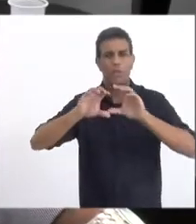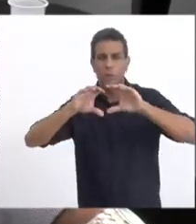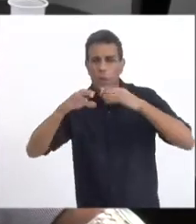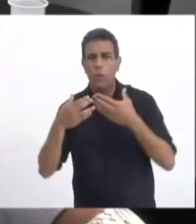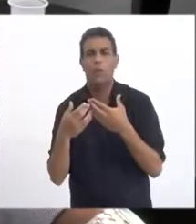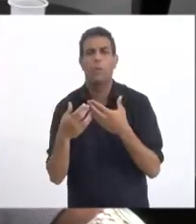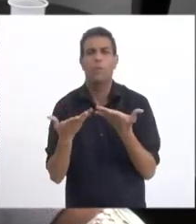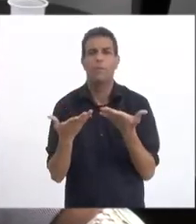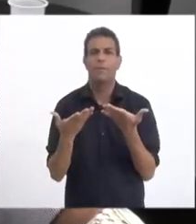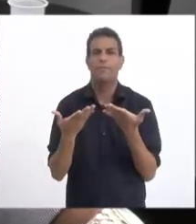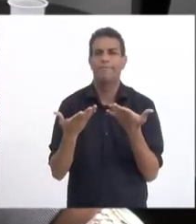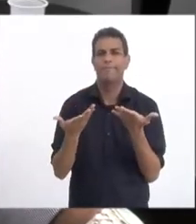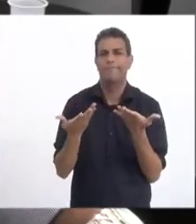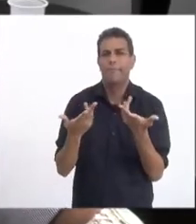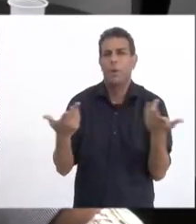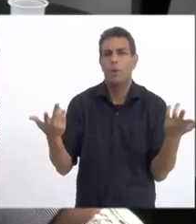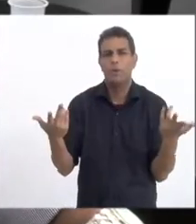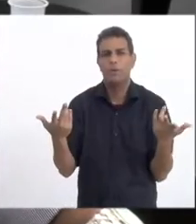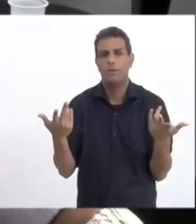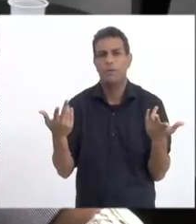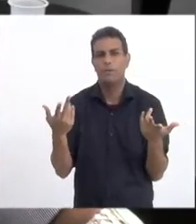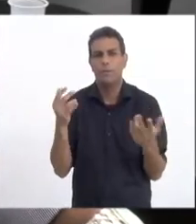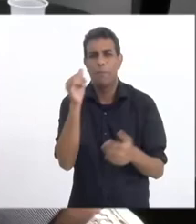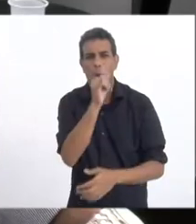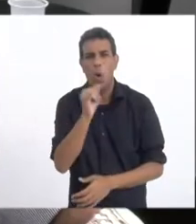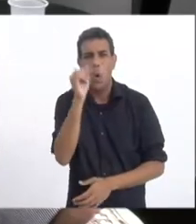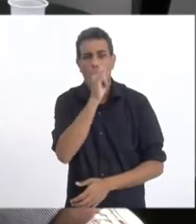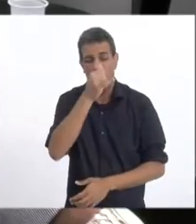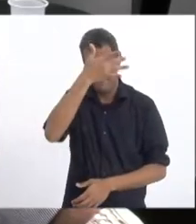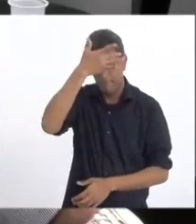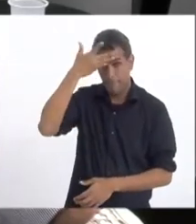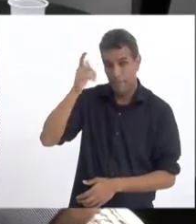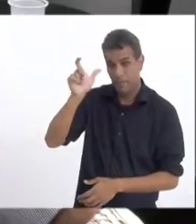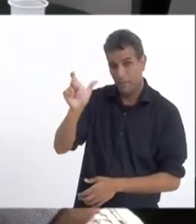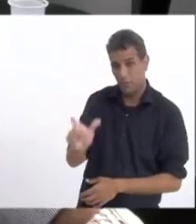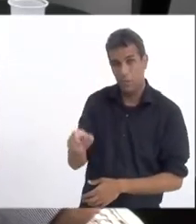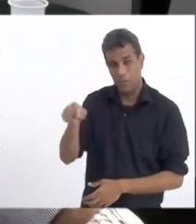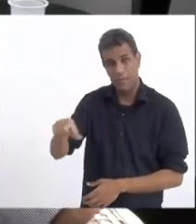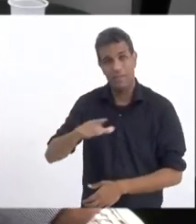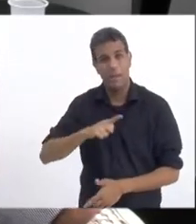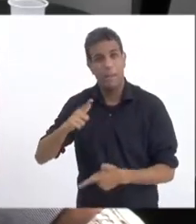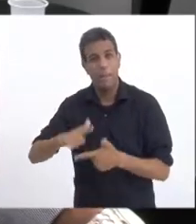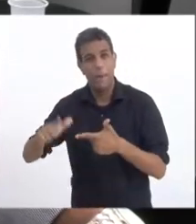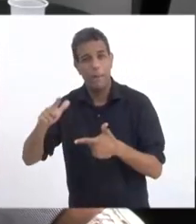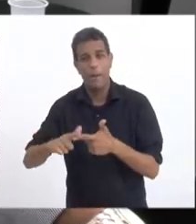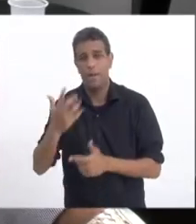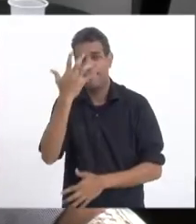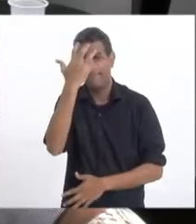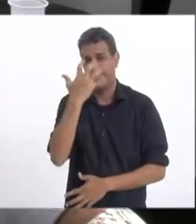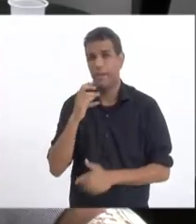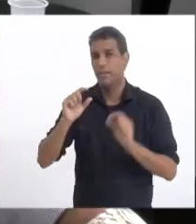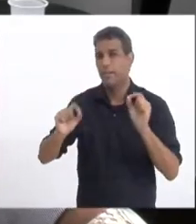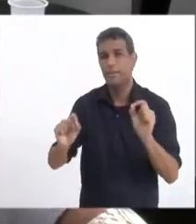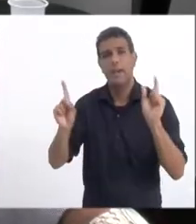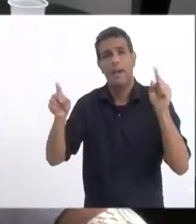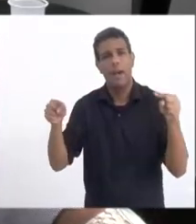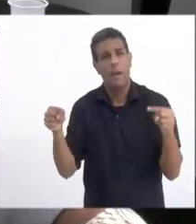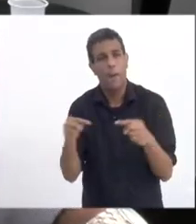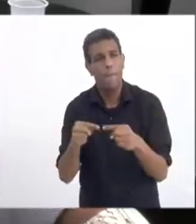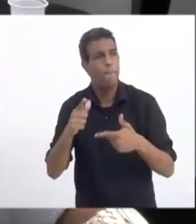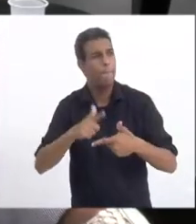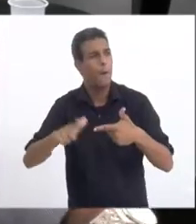um vacilão, o deputado, porque o dependente químico que ele chega a esse estado, e a droga, ela não atinge